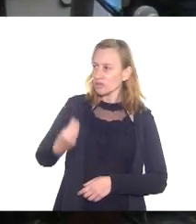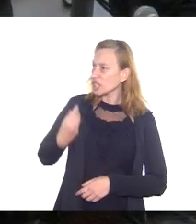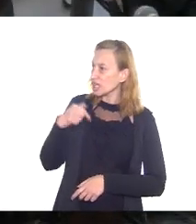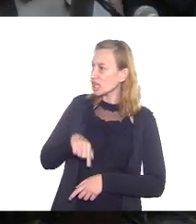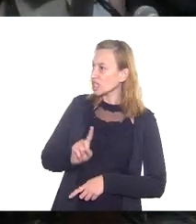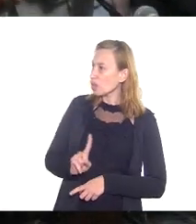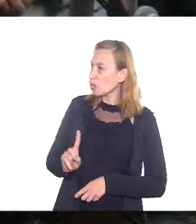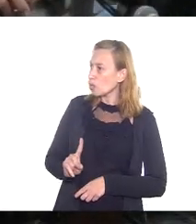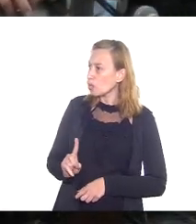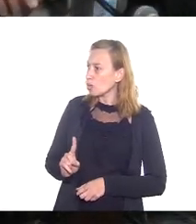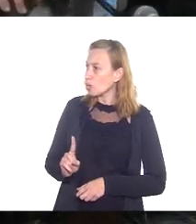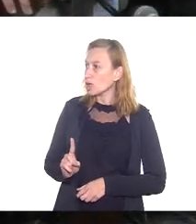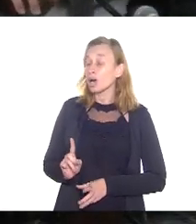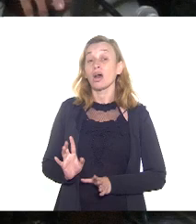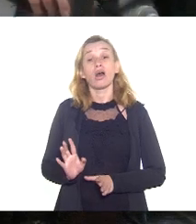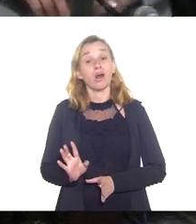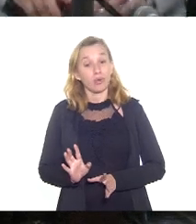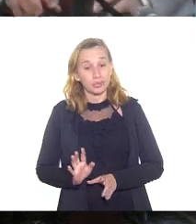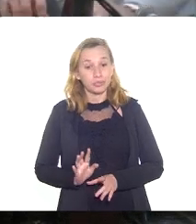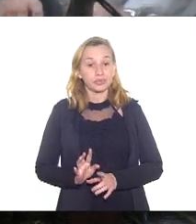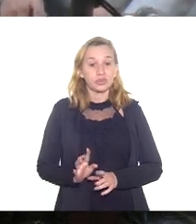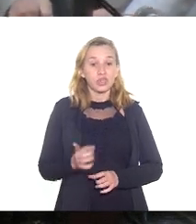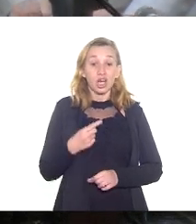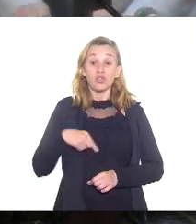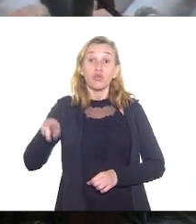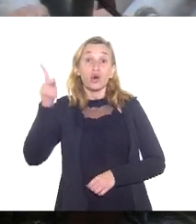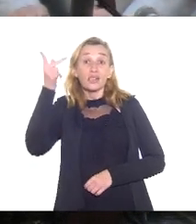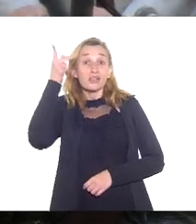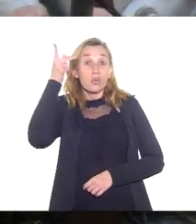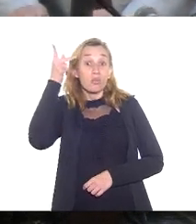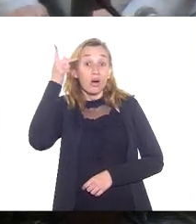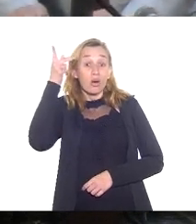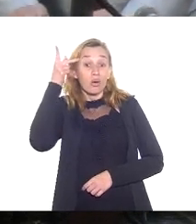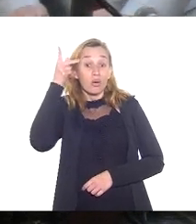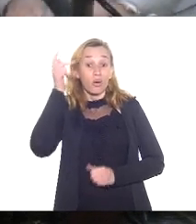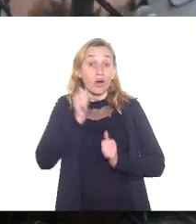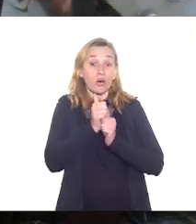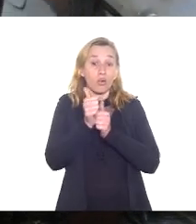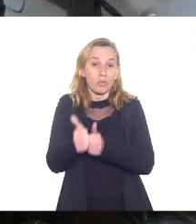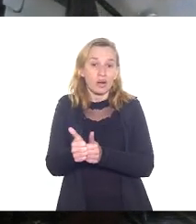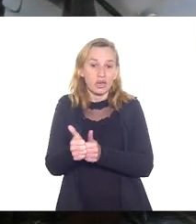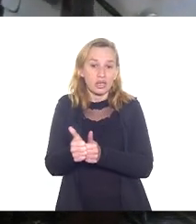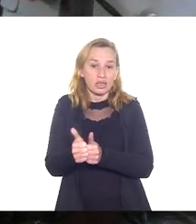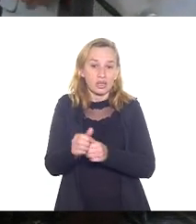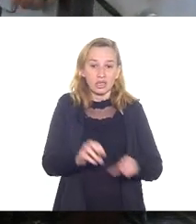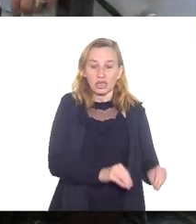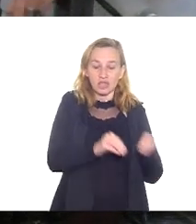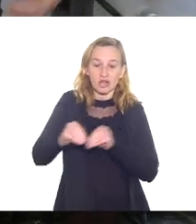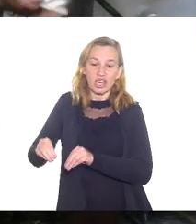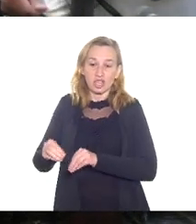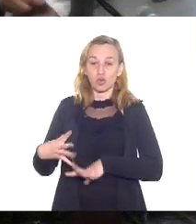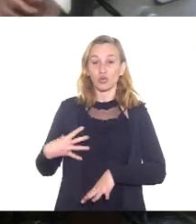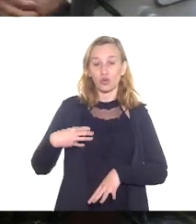conosco. Ele foi a São Paulo para acompanhar a transferência do filho.